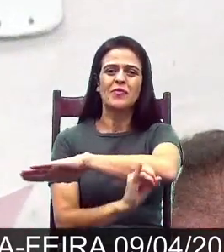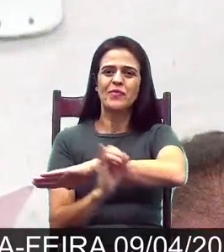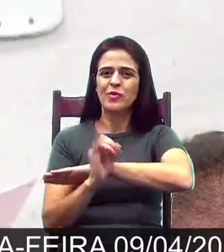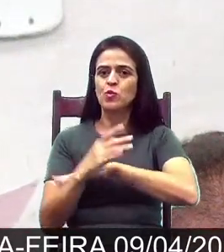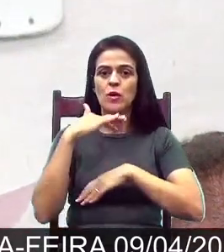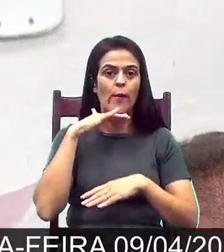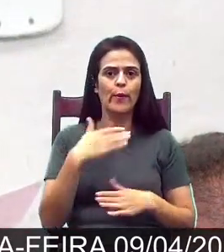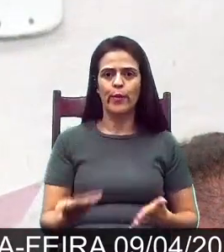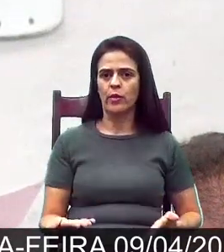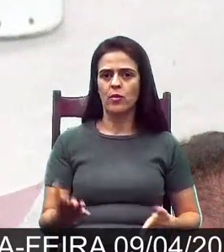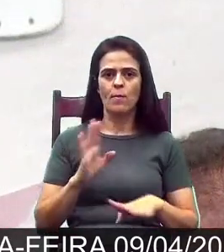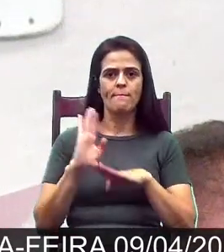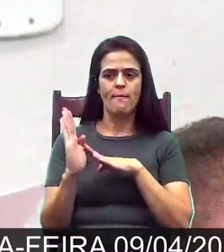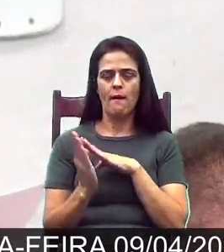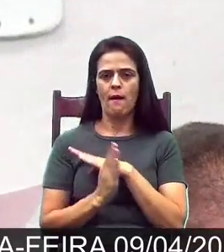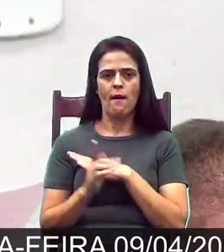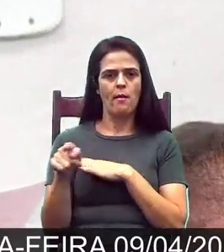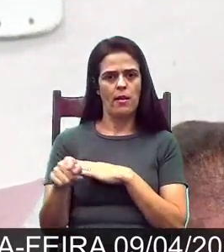infraestrutura.